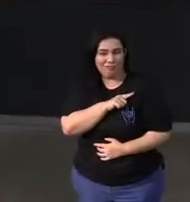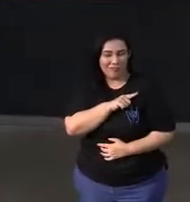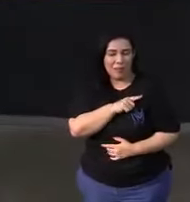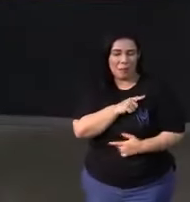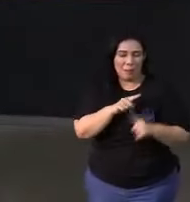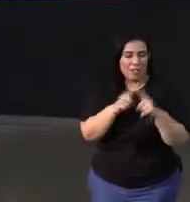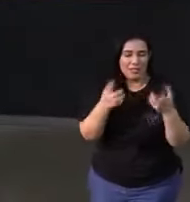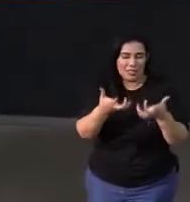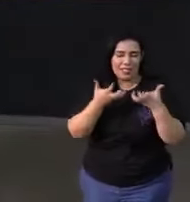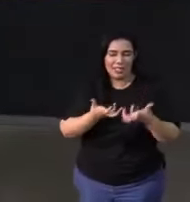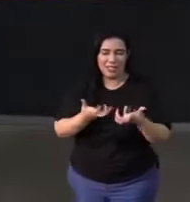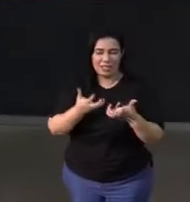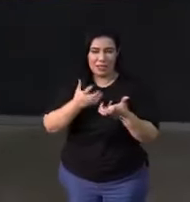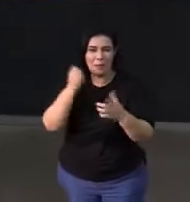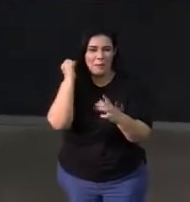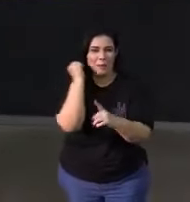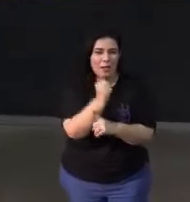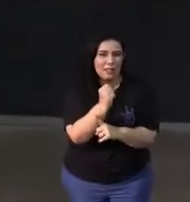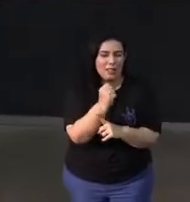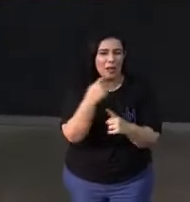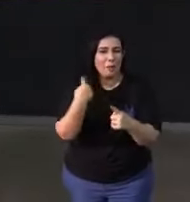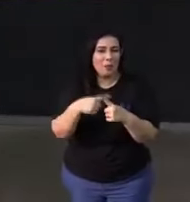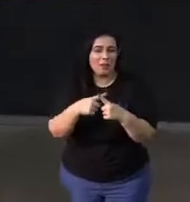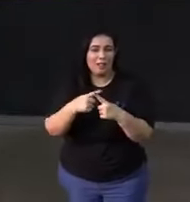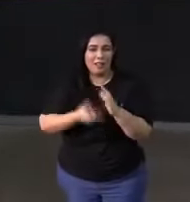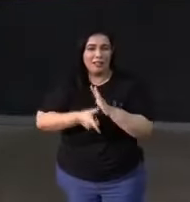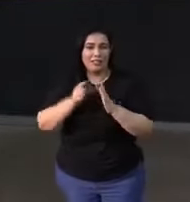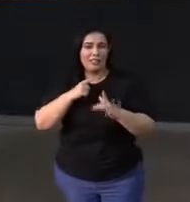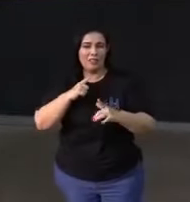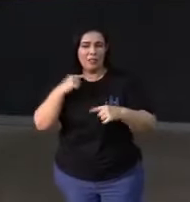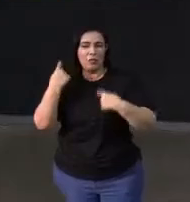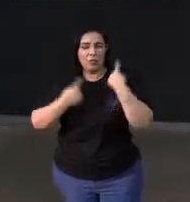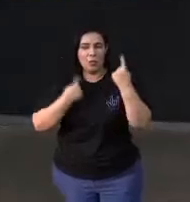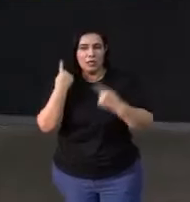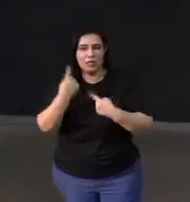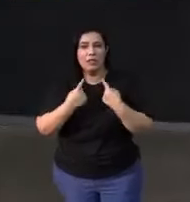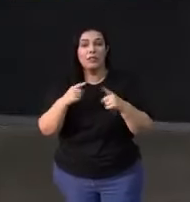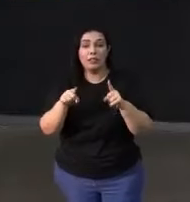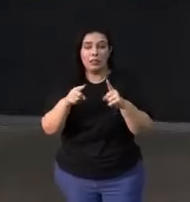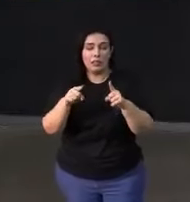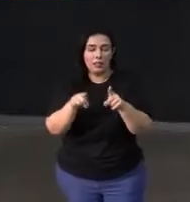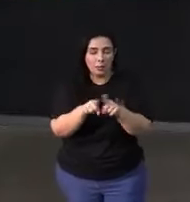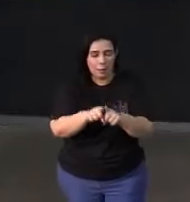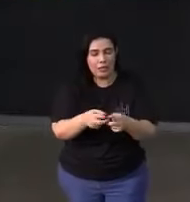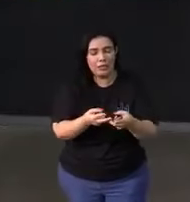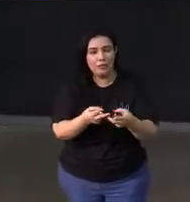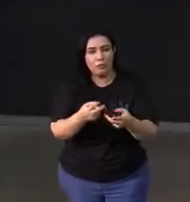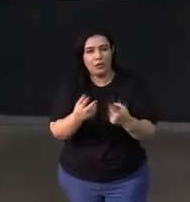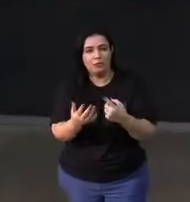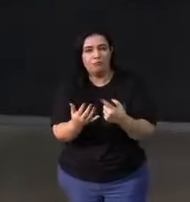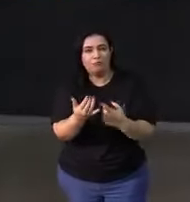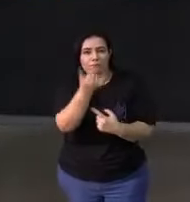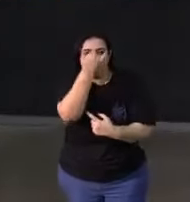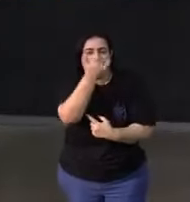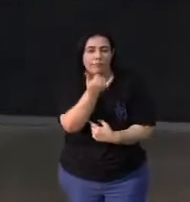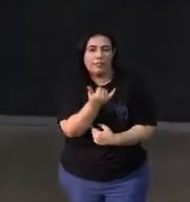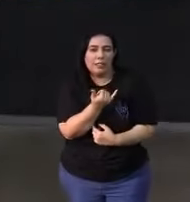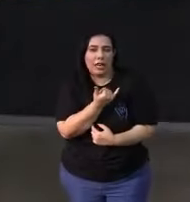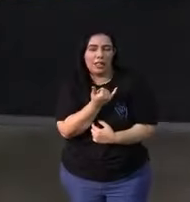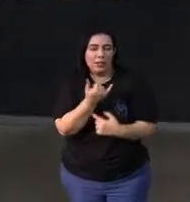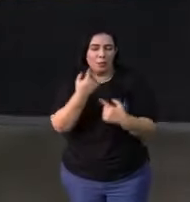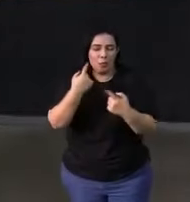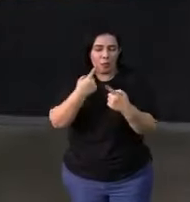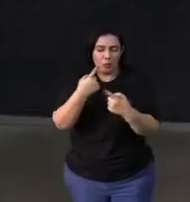sua vida, completamente enlouquecido. Davi também foi traído por Joabe. Quando seu